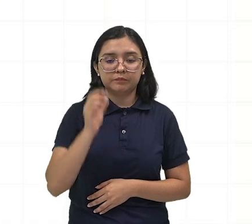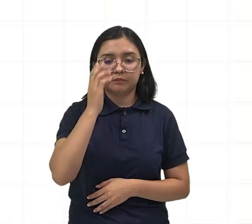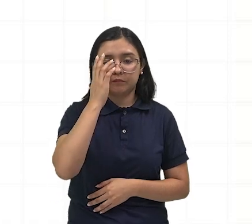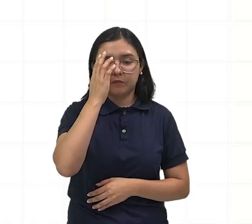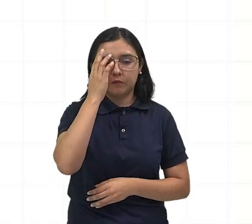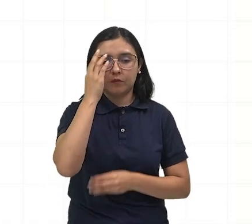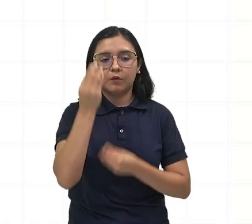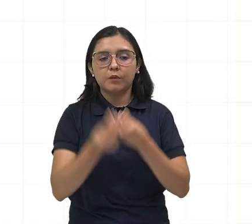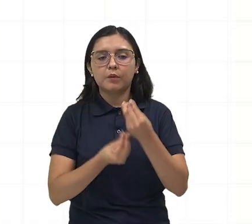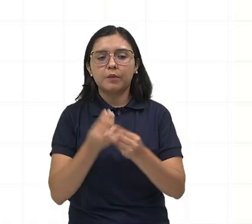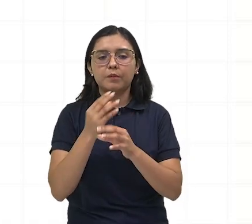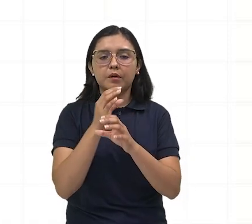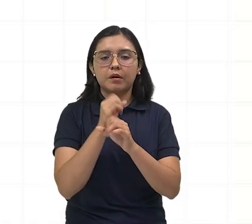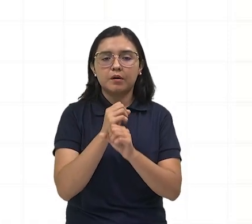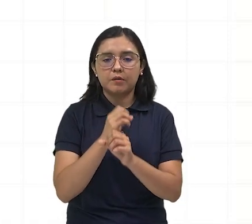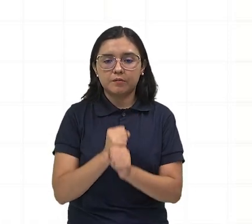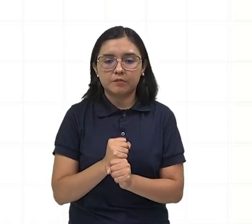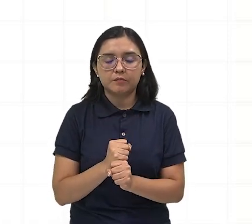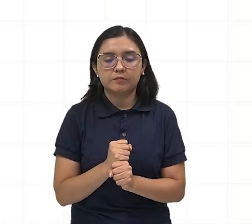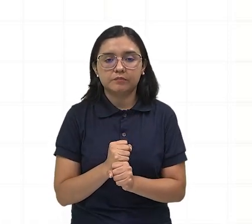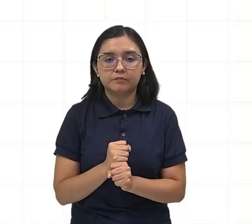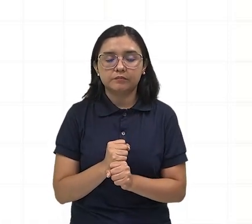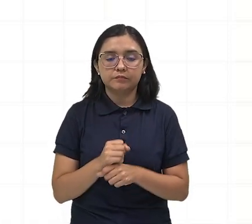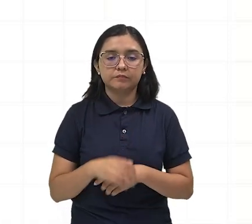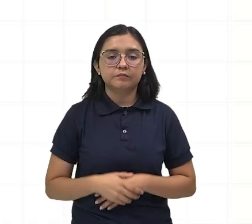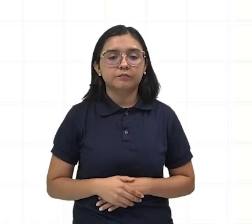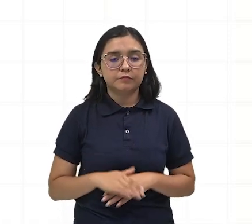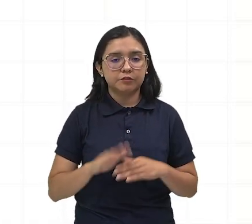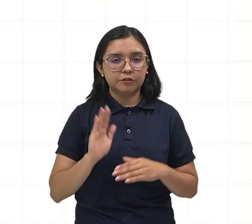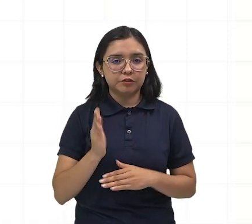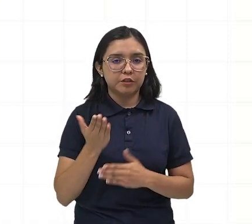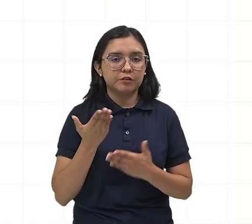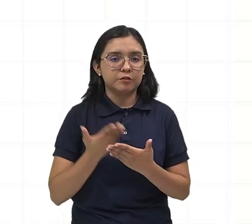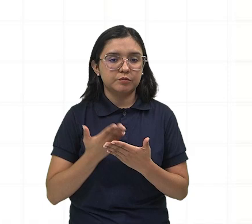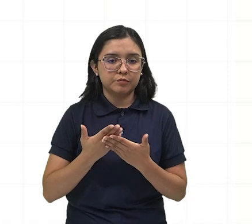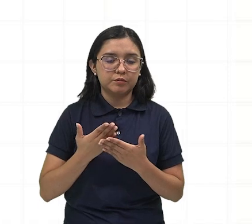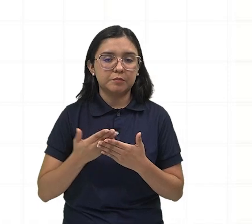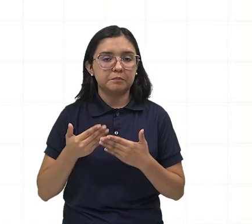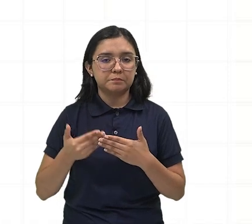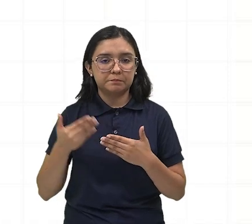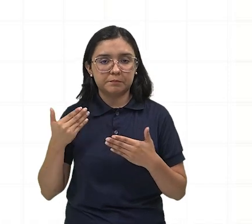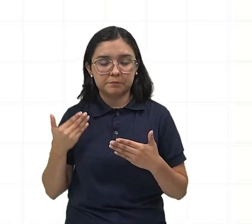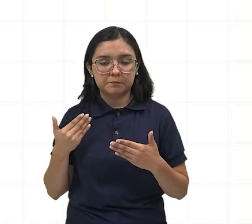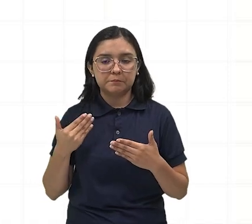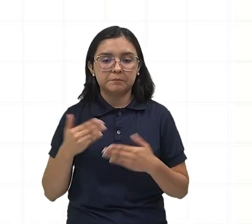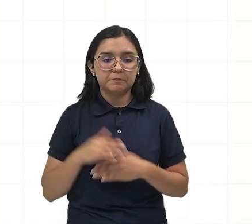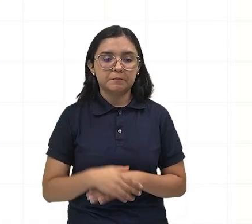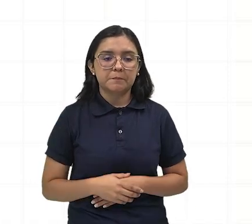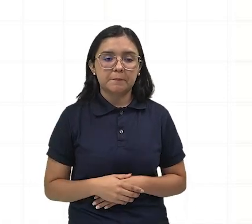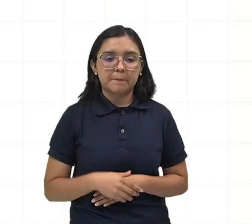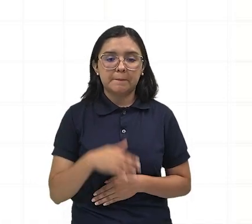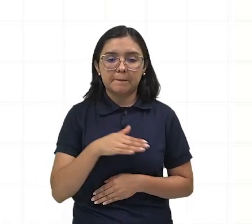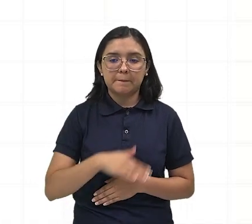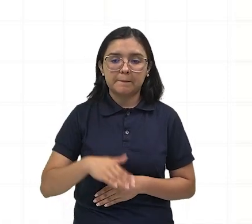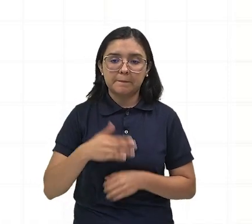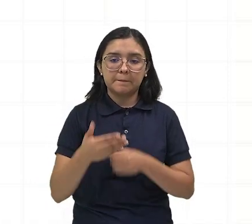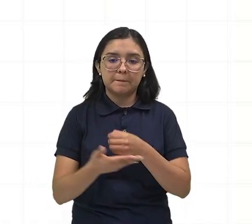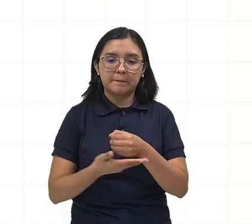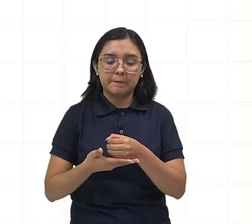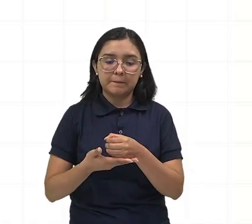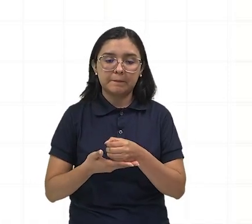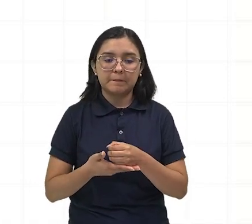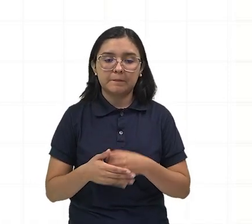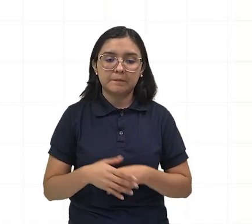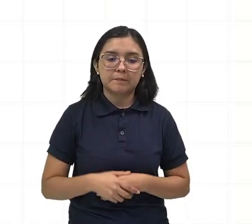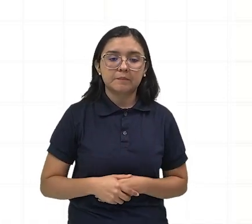se calcula a área de um círculo? Nós já vimos nas nossas aulas, né? A área da base de um círculo,